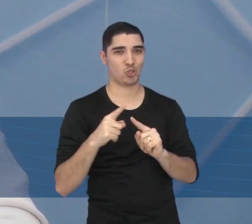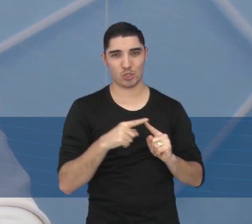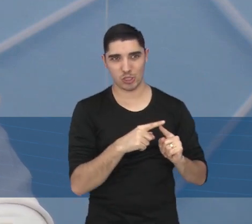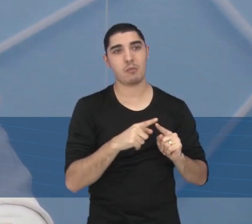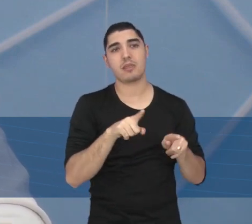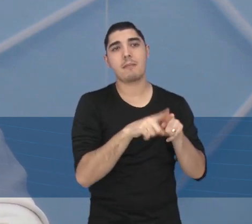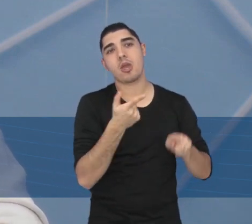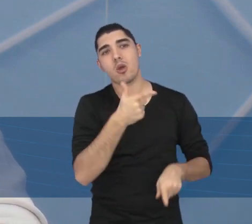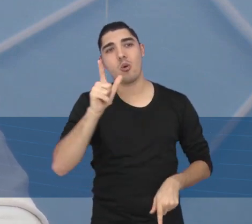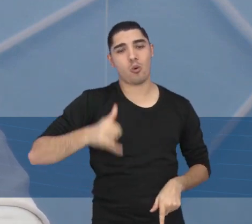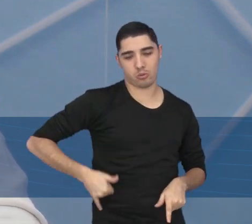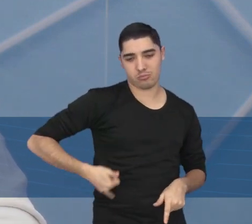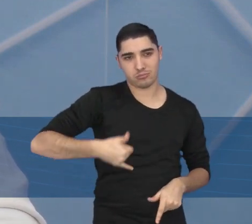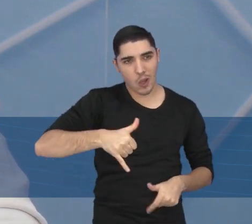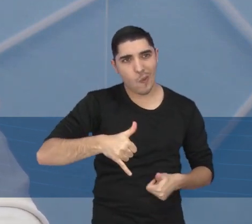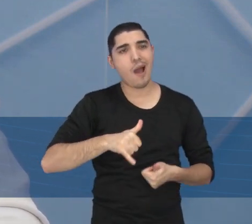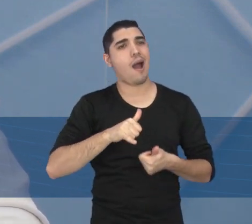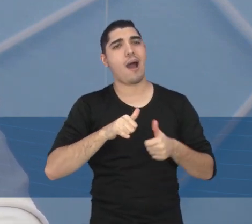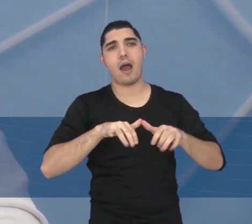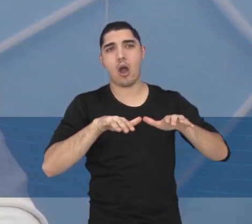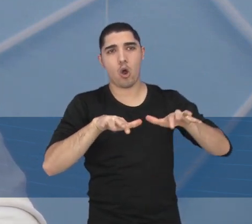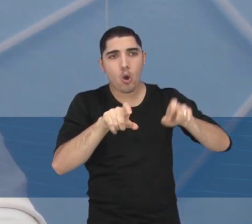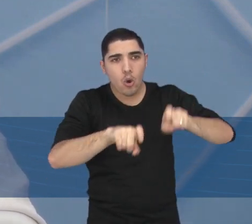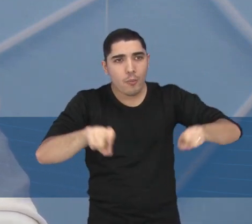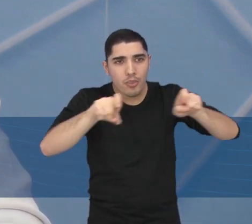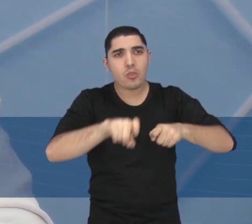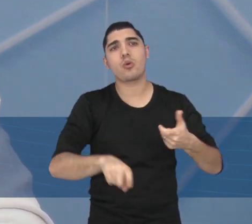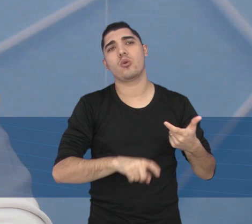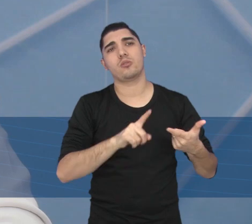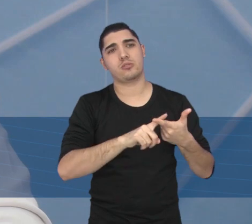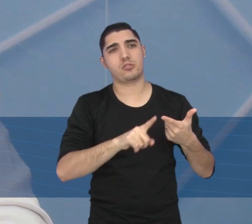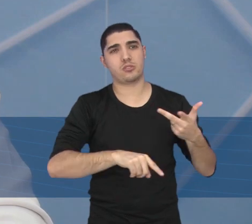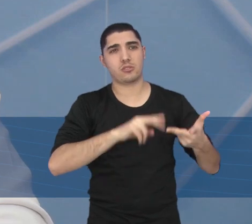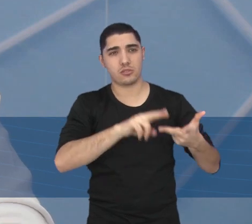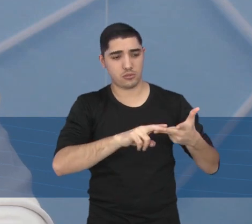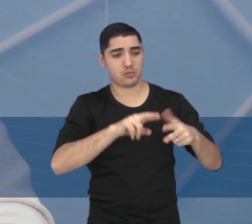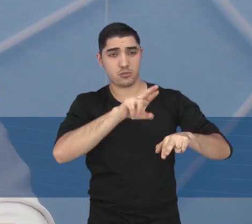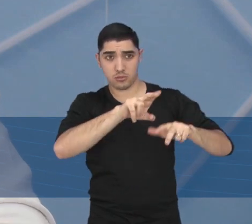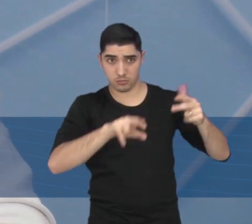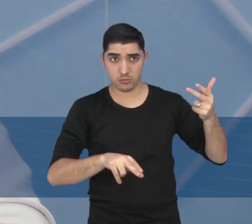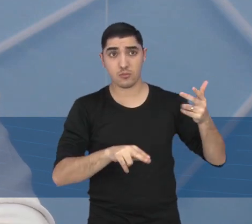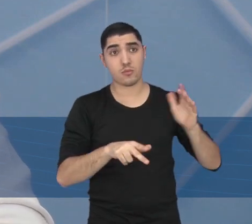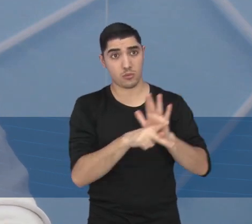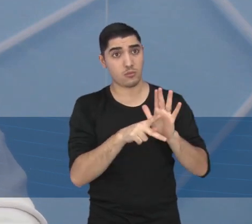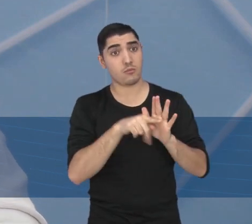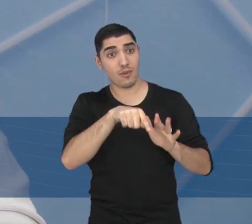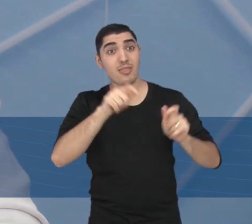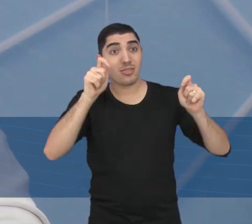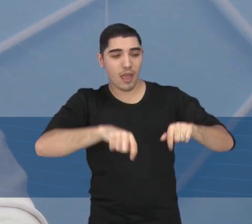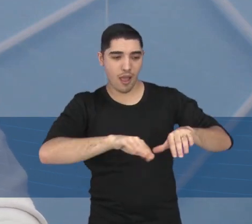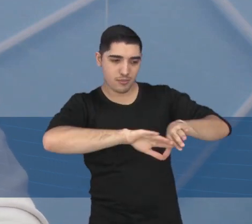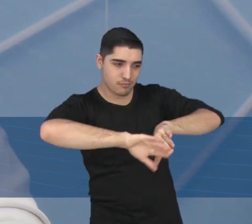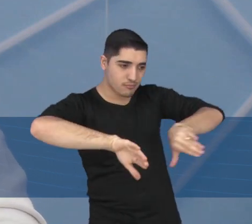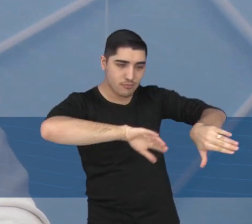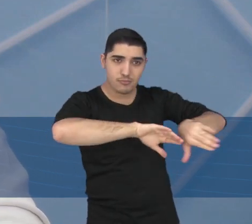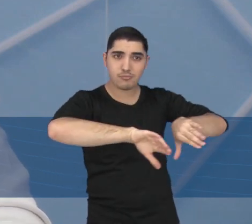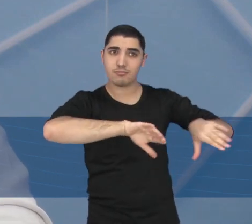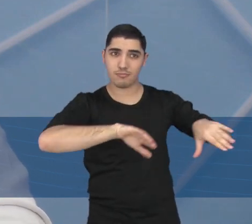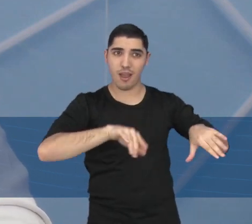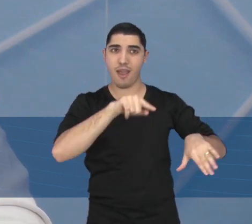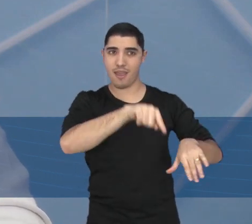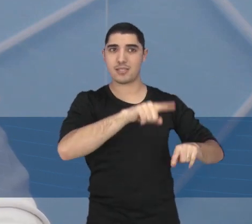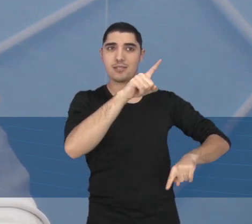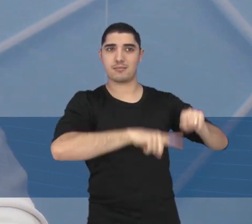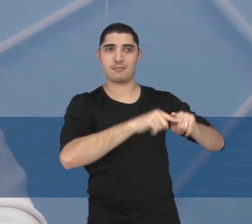os eletroportáteis que a gente tem em casa, computador, videogame também, chegam lá, a gente tem um processo de separação, de triagem